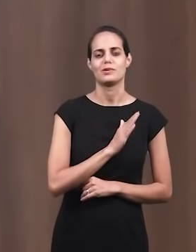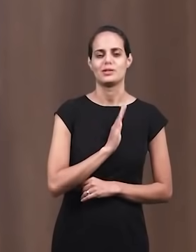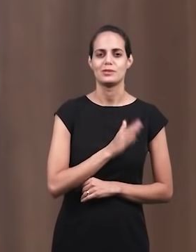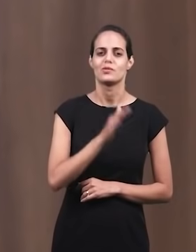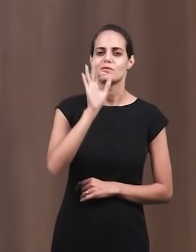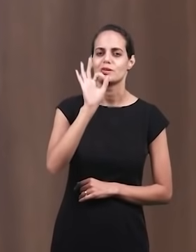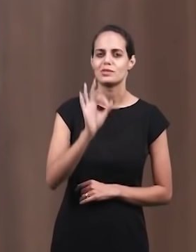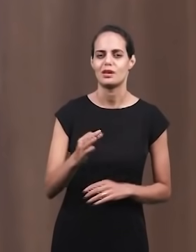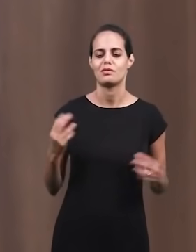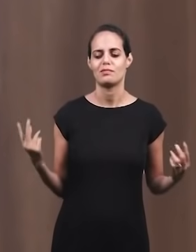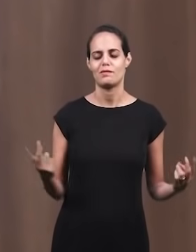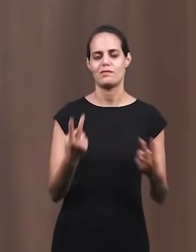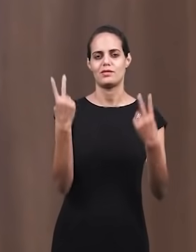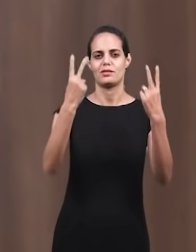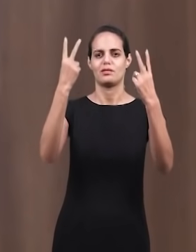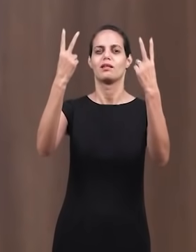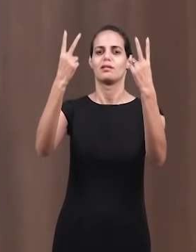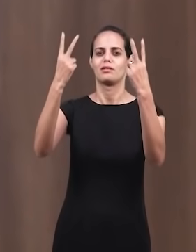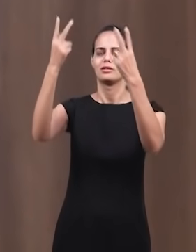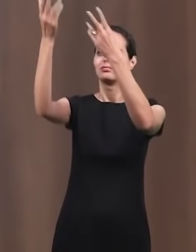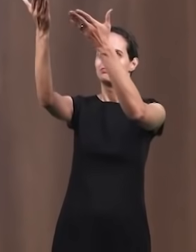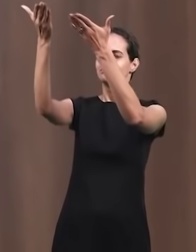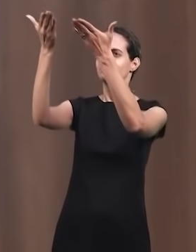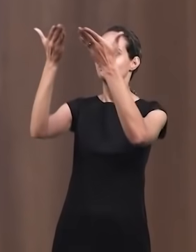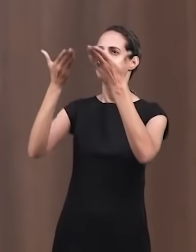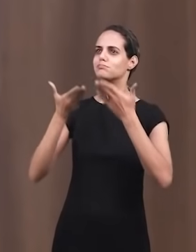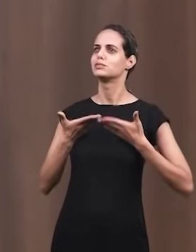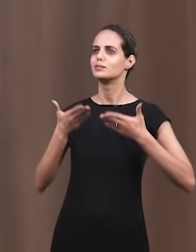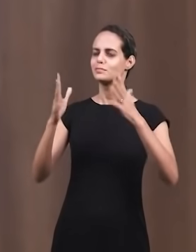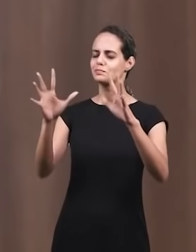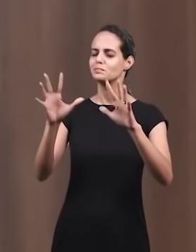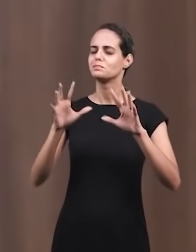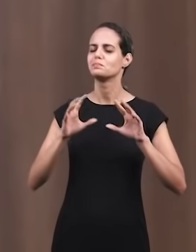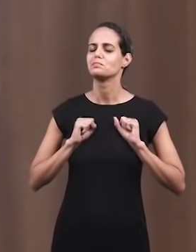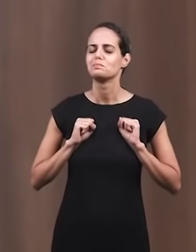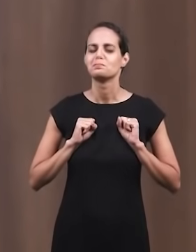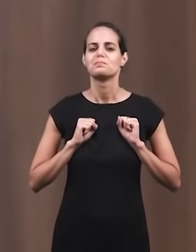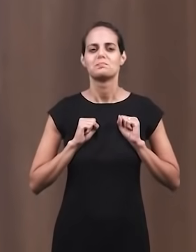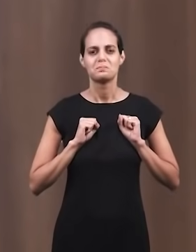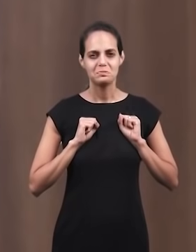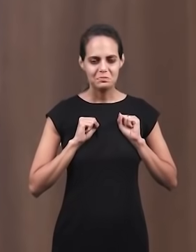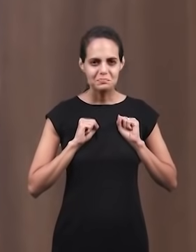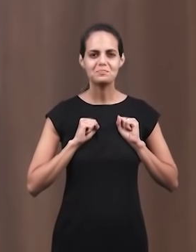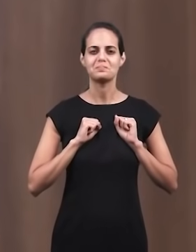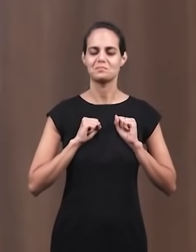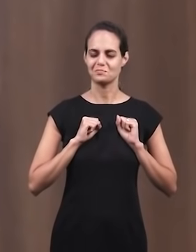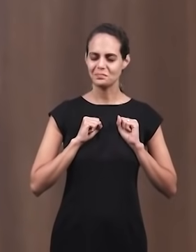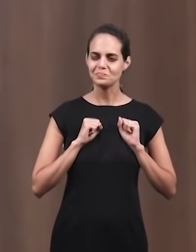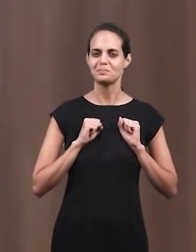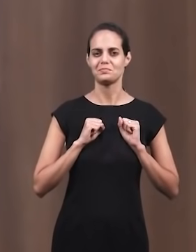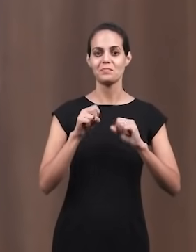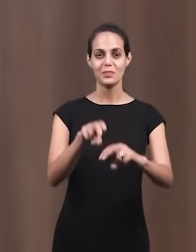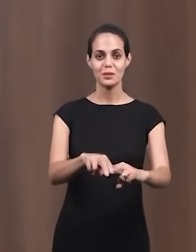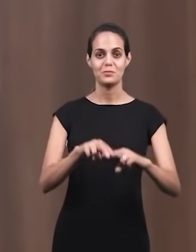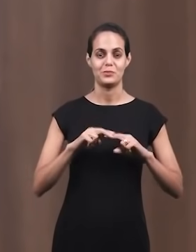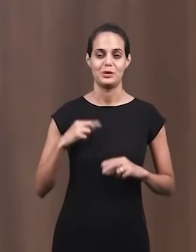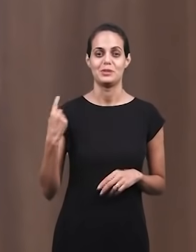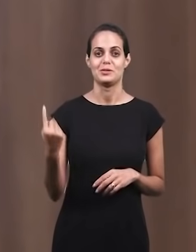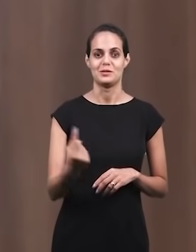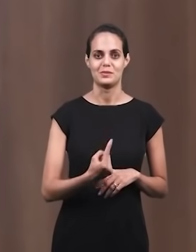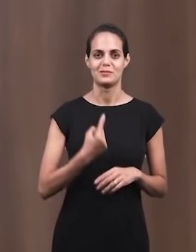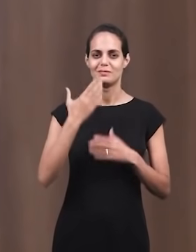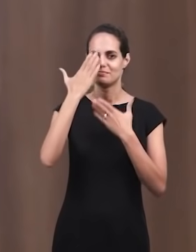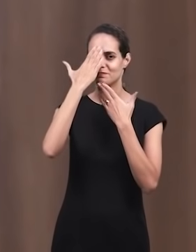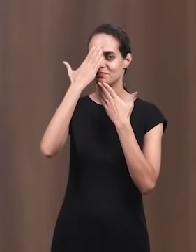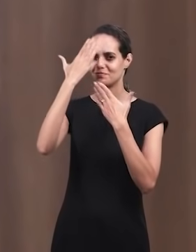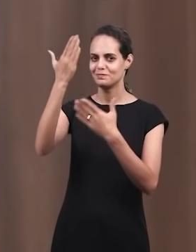a certeza da vitória. E essa vitória, invariavelmente, ela vem, ela nos alcança e por isso nós estamos